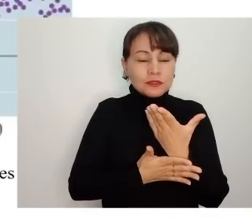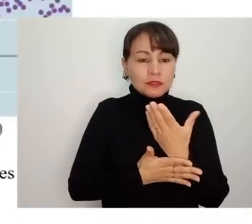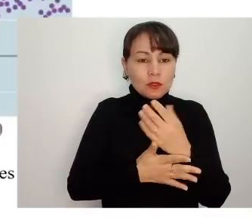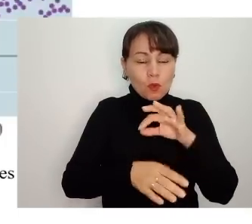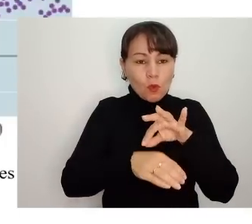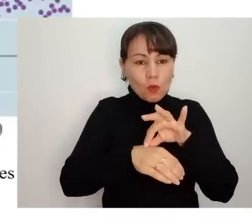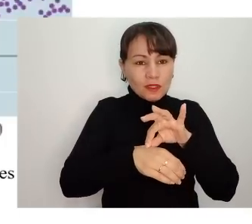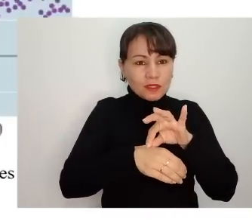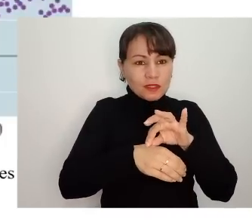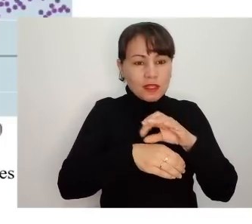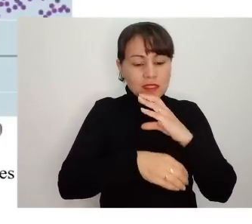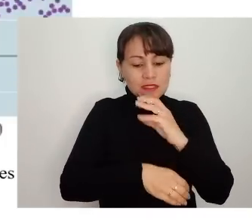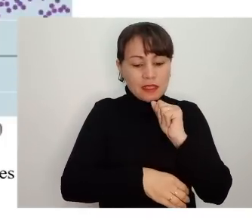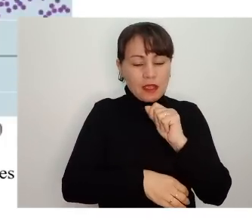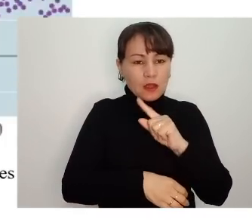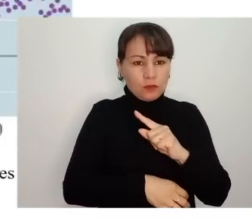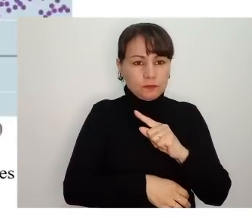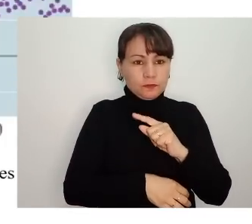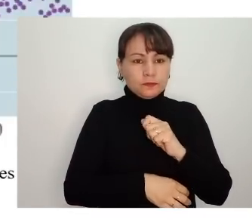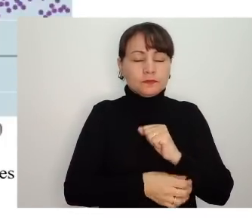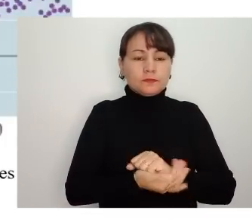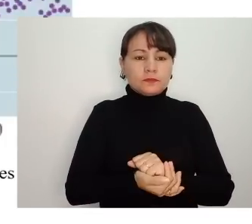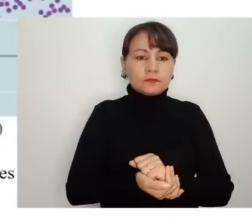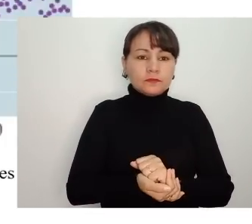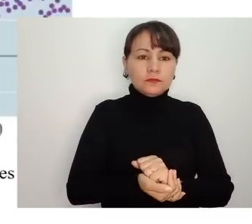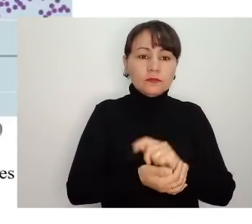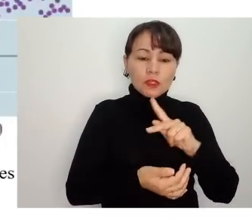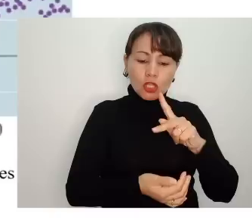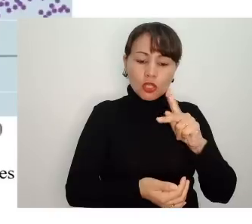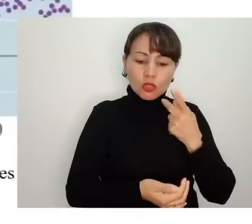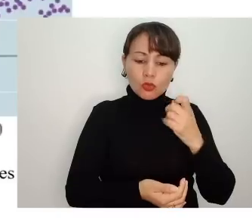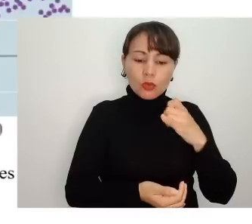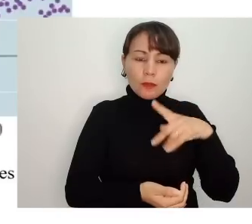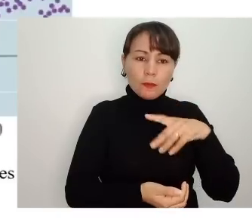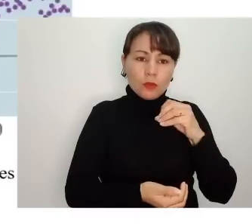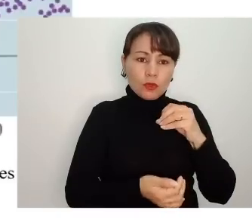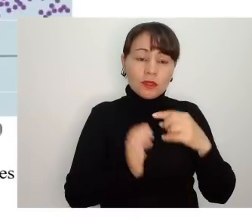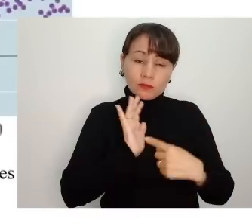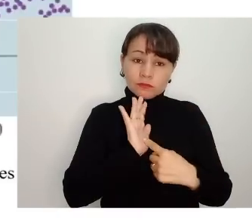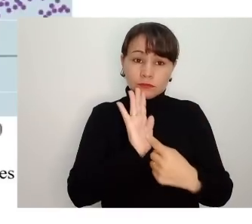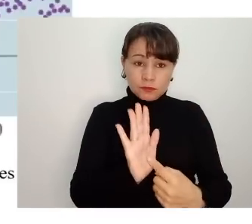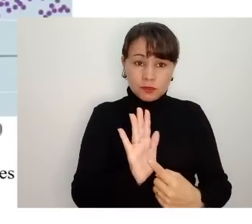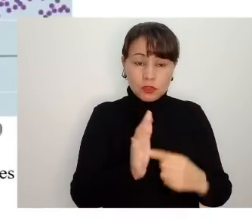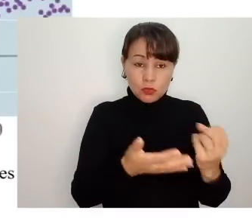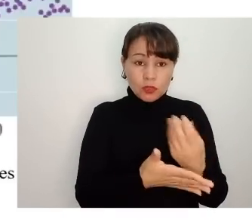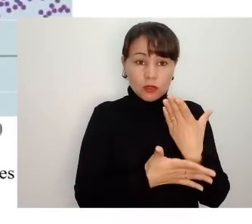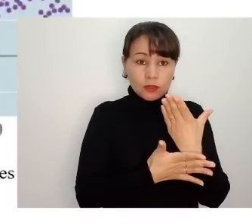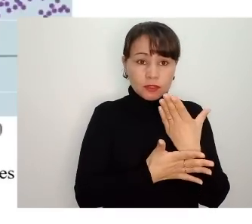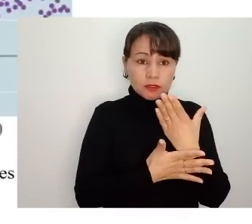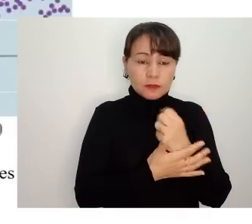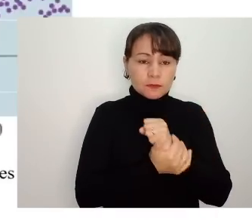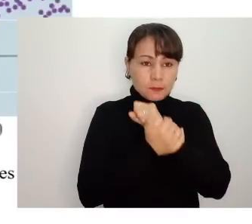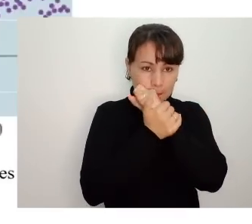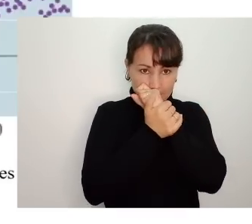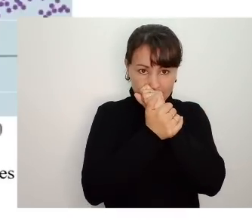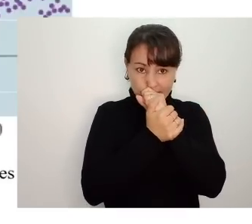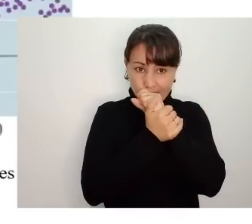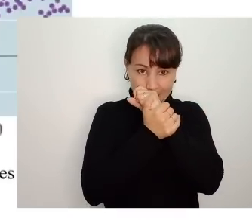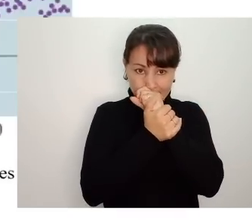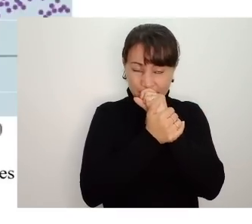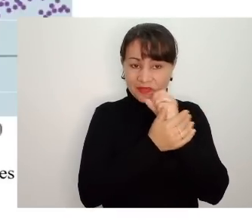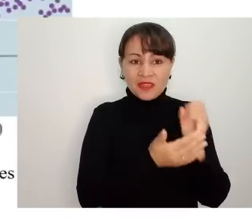aconteceu com essa célula CA1 do hipocampo. E aqui está a demonstração. E o que aconteceu